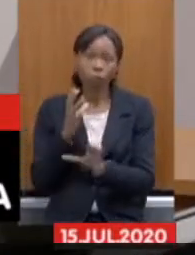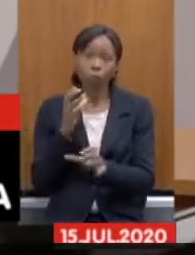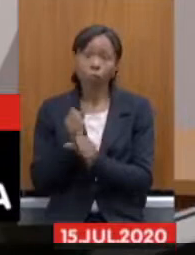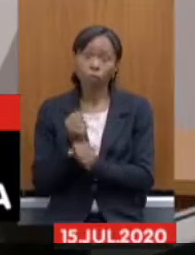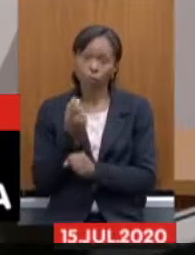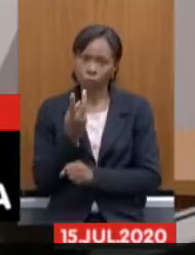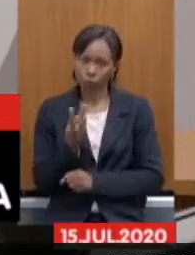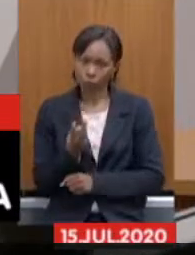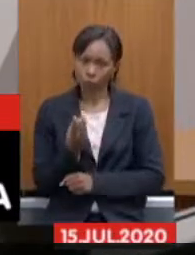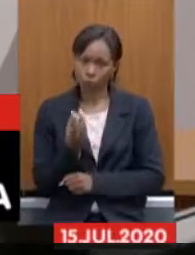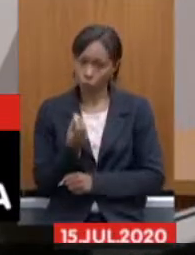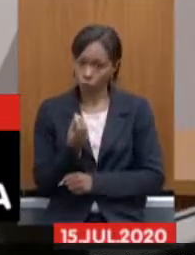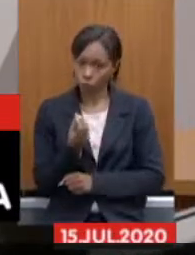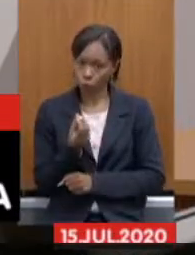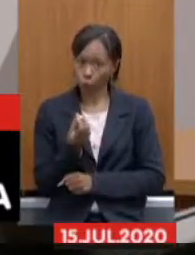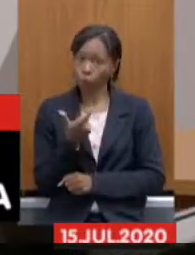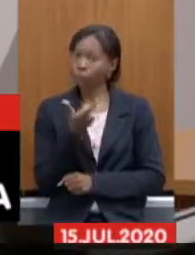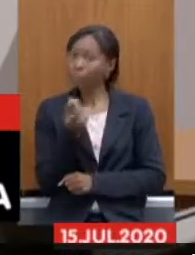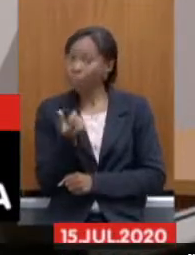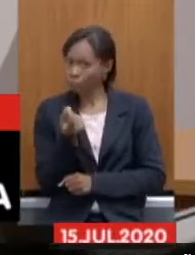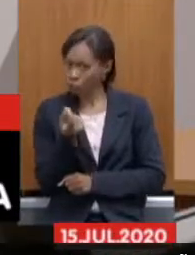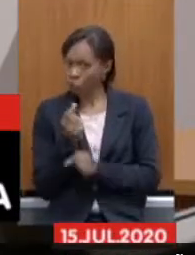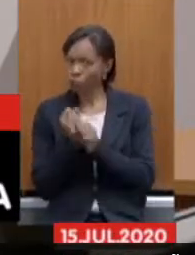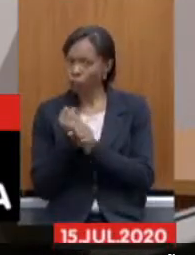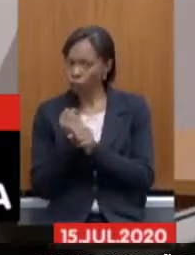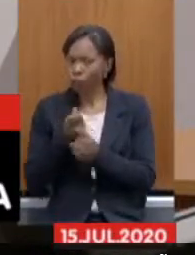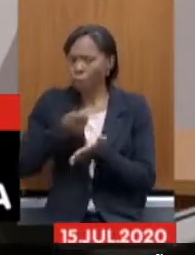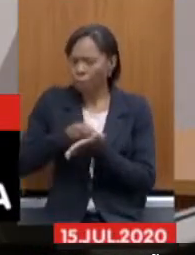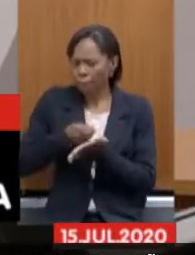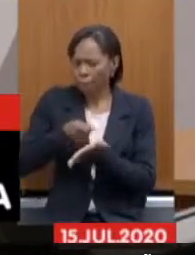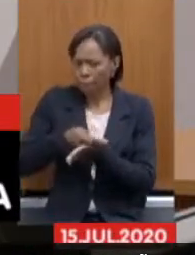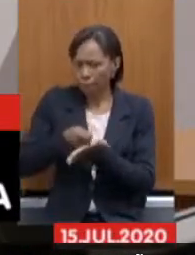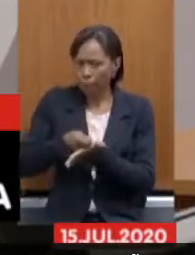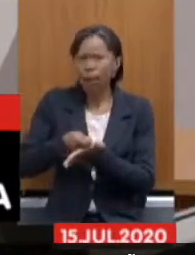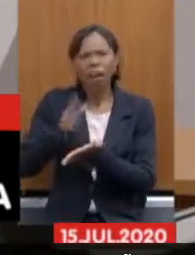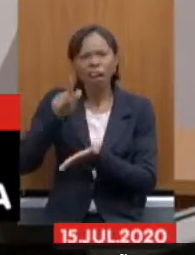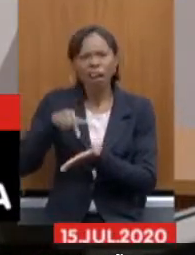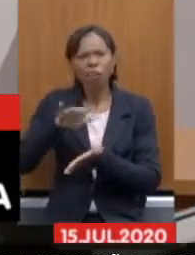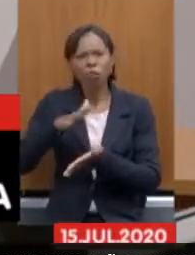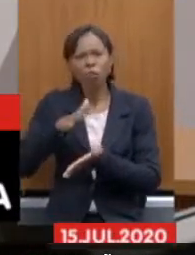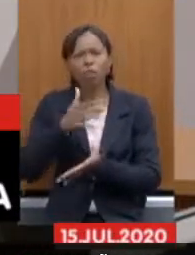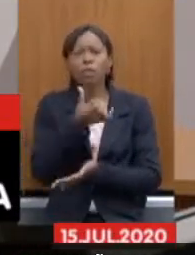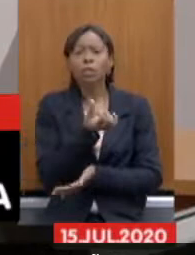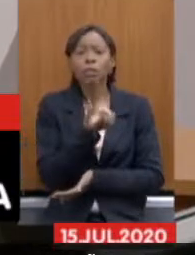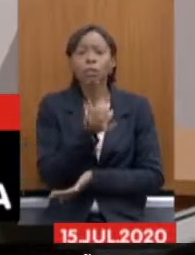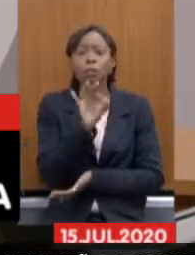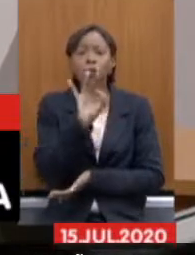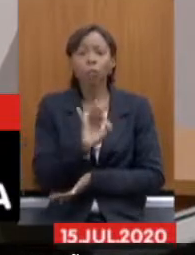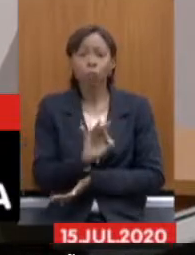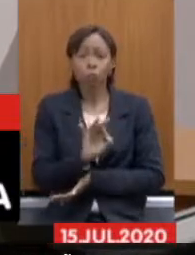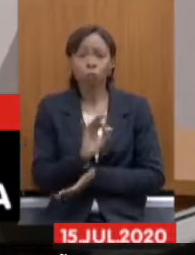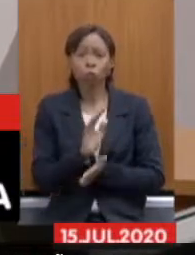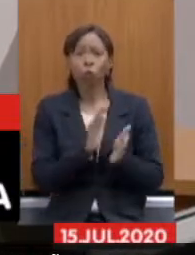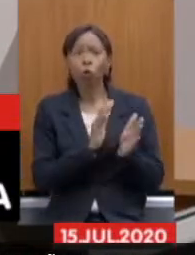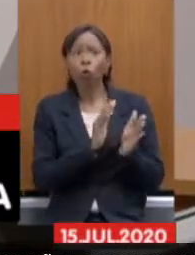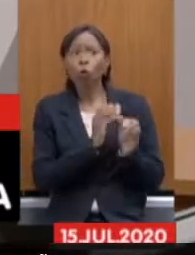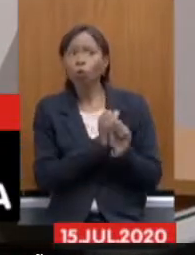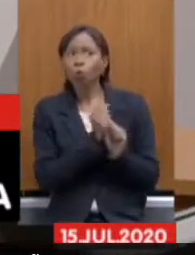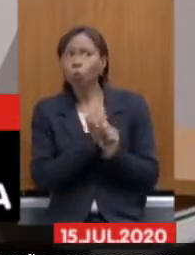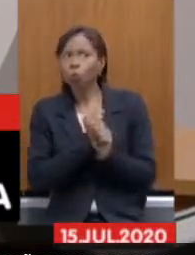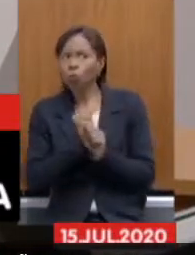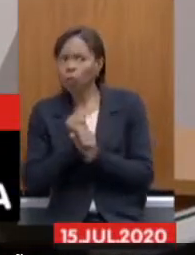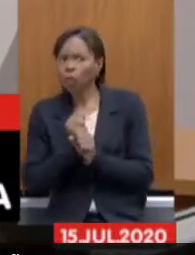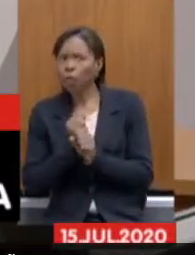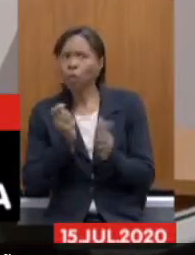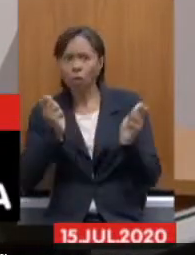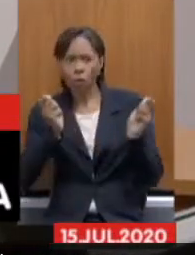20 anos e o tempo de contribuição de 20 anos equivale a cerca de sessenta por cento do tempo previsto é